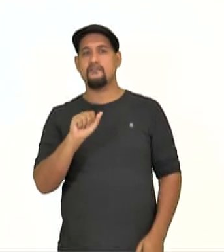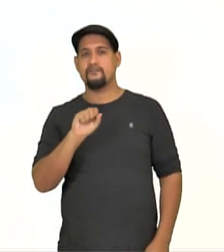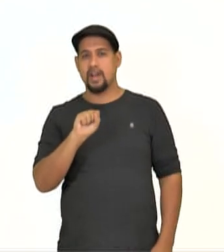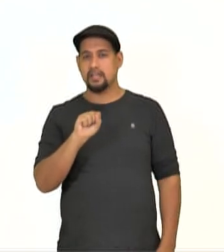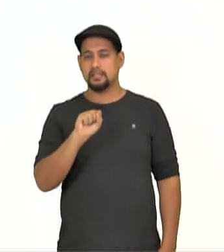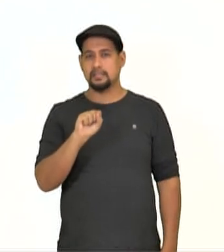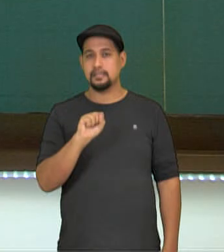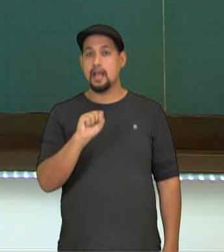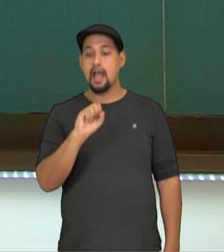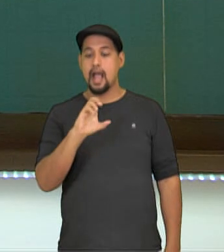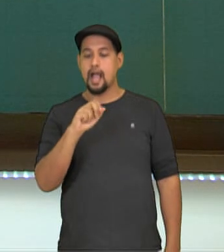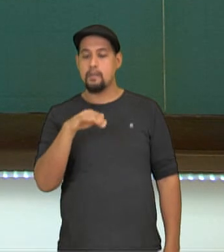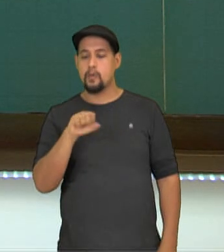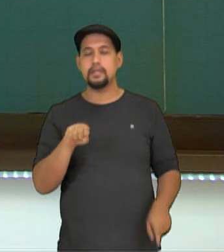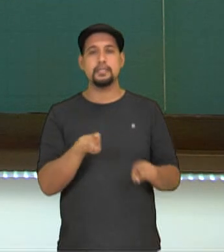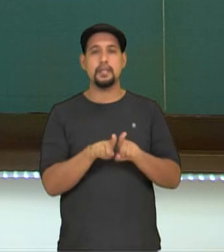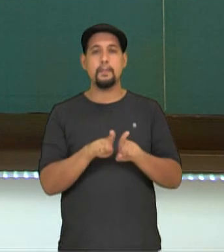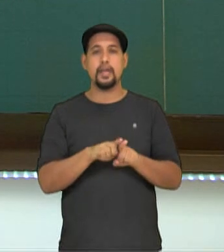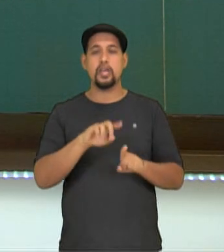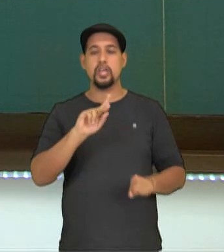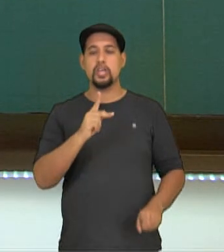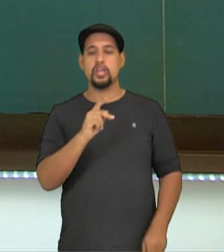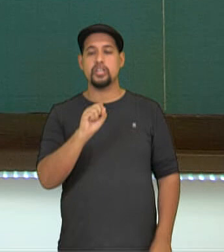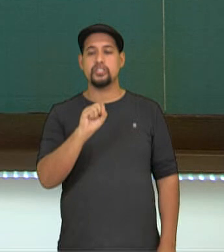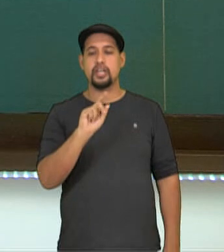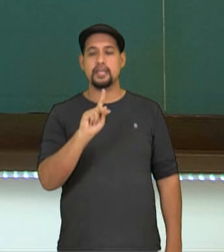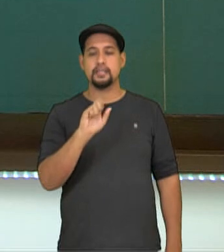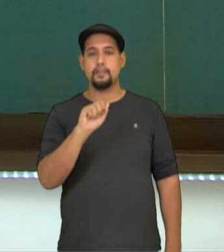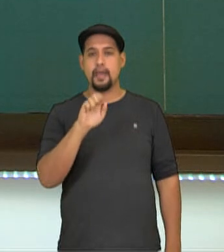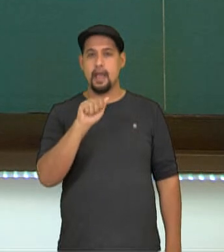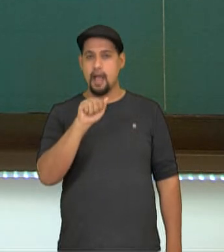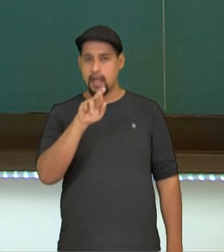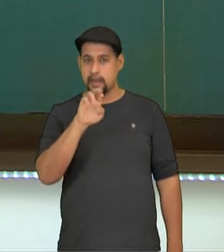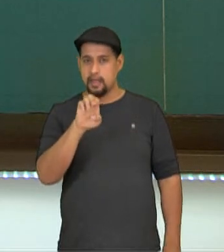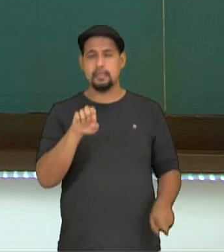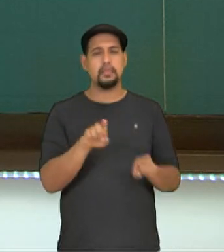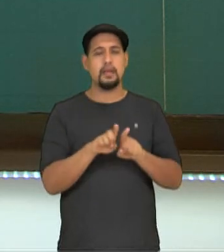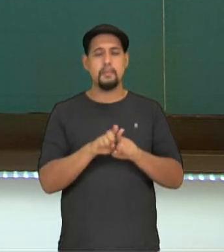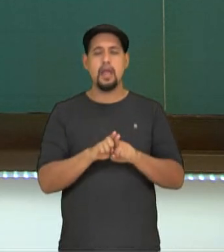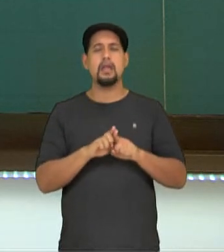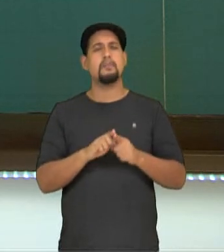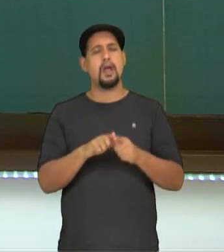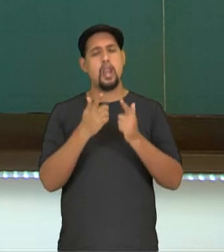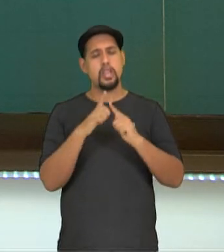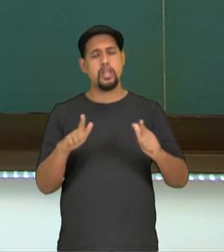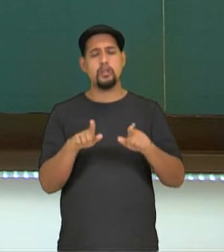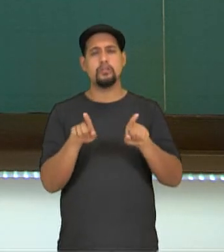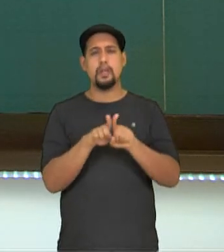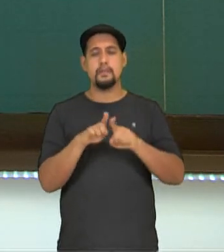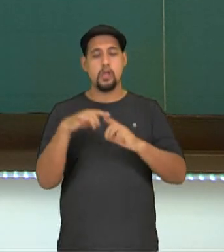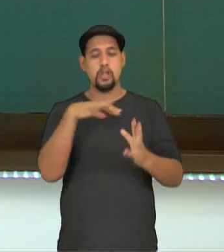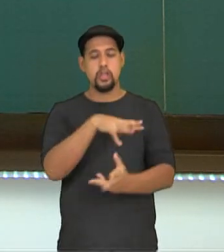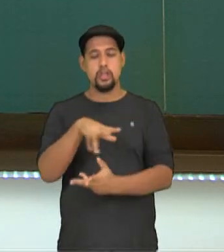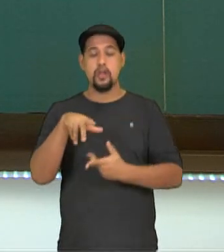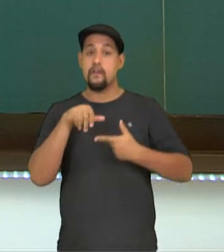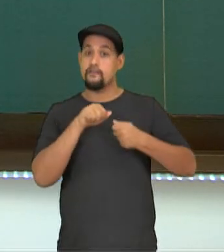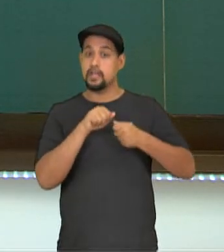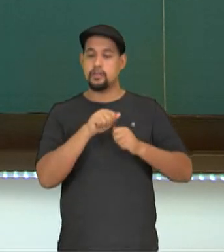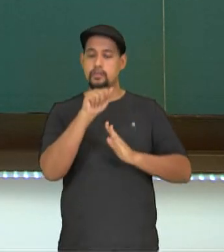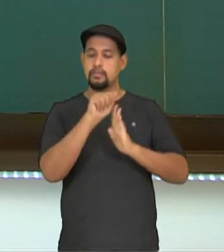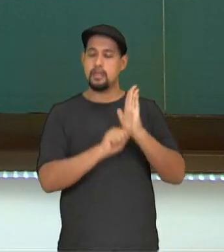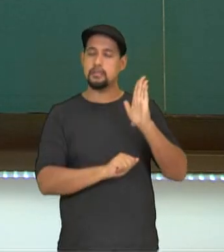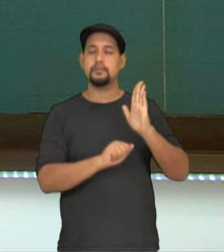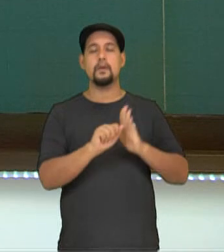Shakespeare. Reconhecer a importância dos escritores para a literatura mundial e produzir um texto biográfico. Lembrando